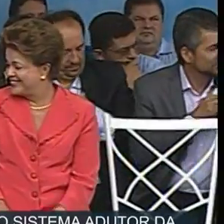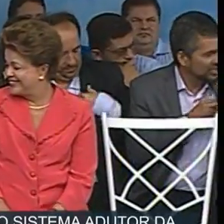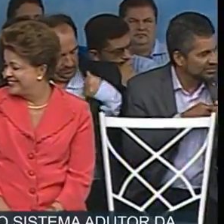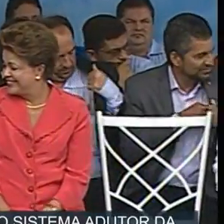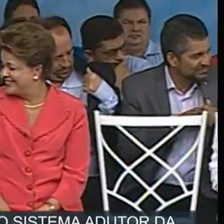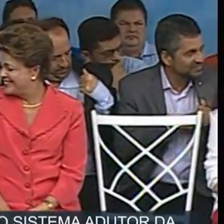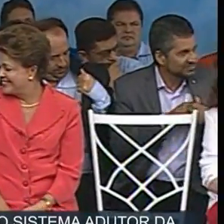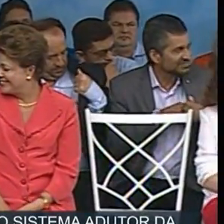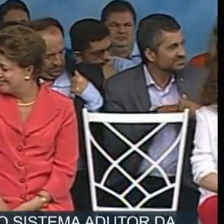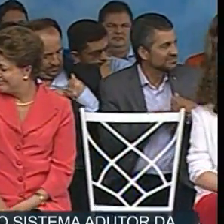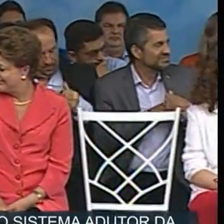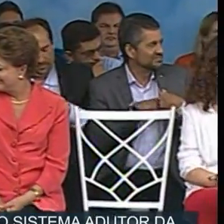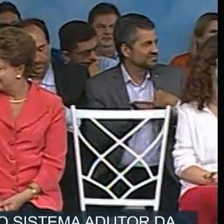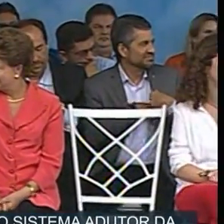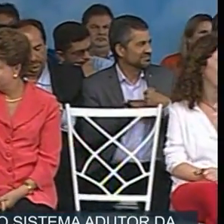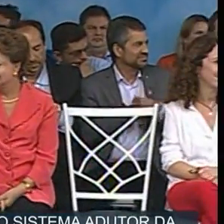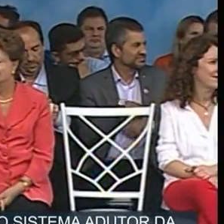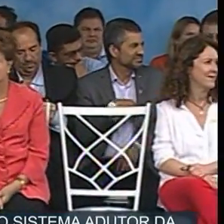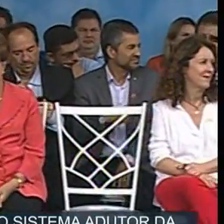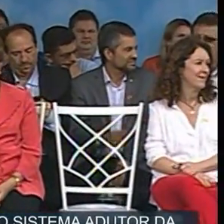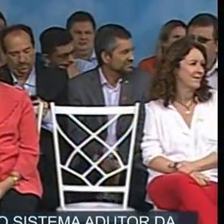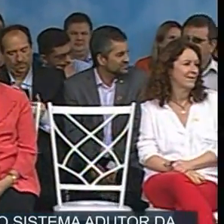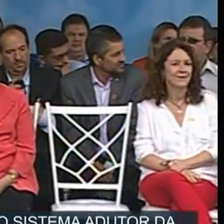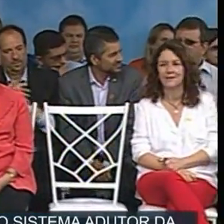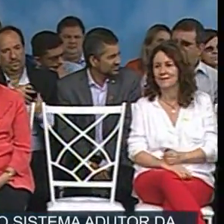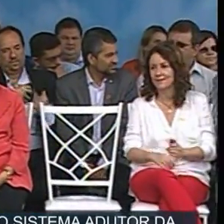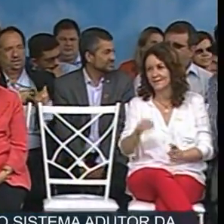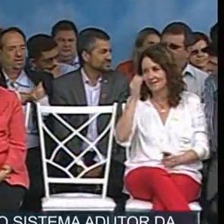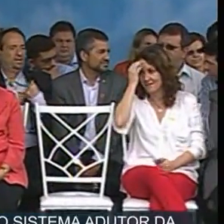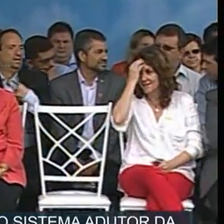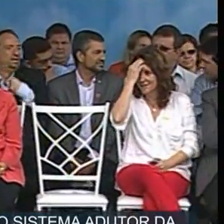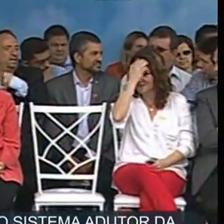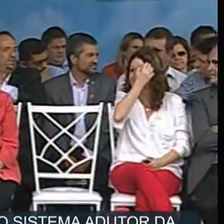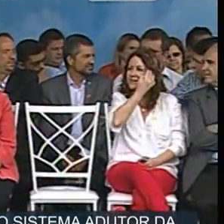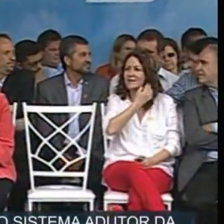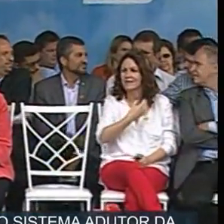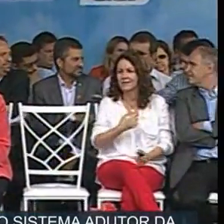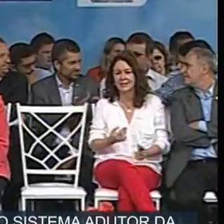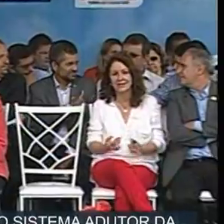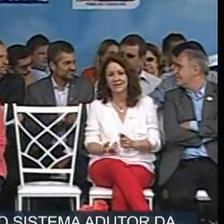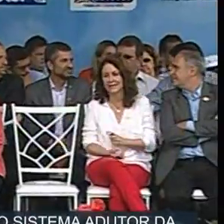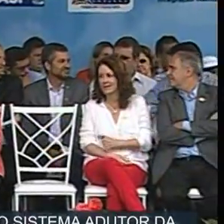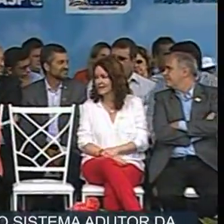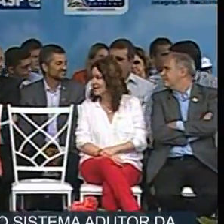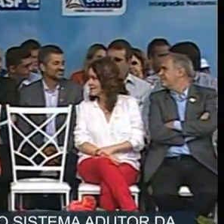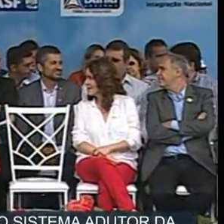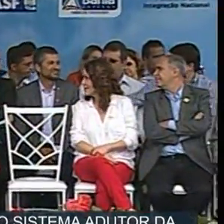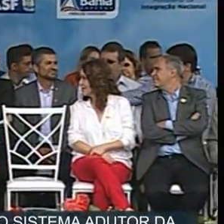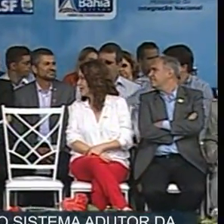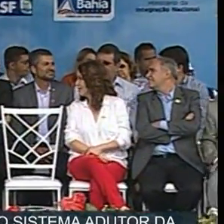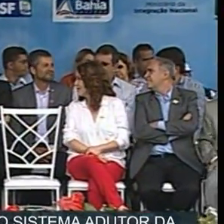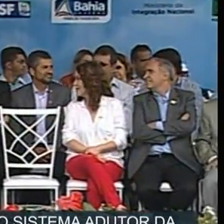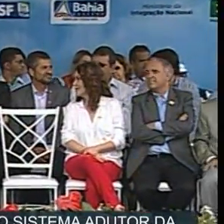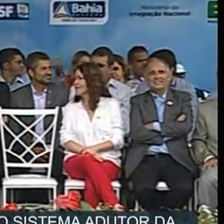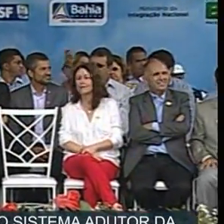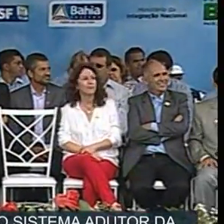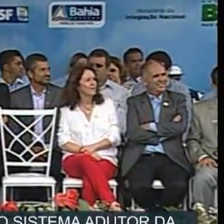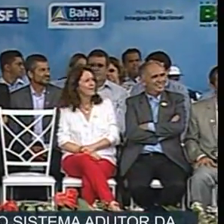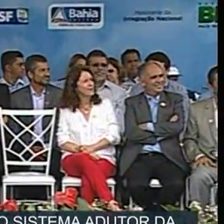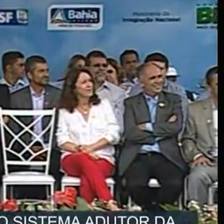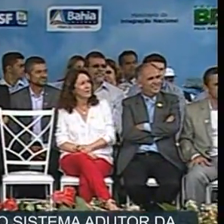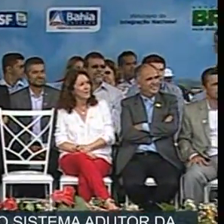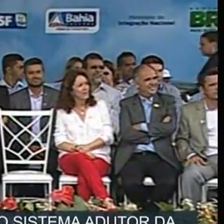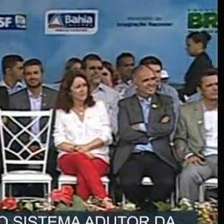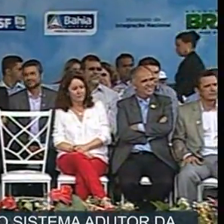quais quero cumprimentar todos os prefeitos da região, senhora senadora Lídice da